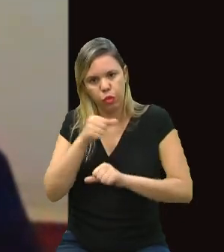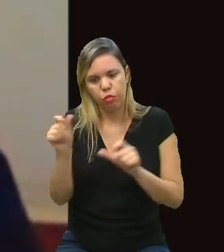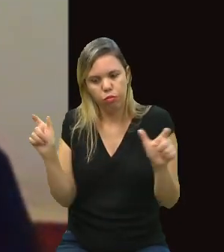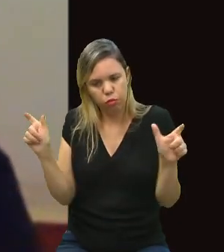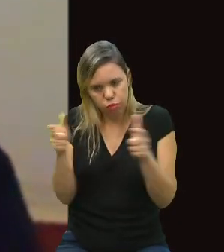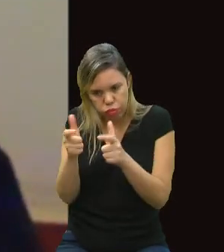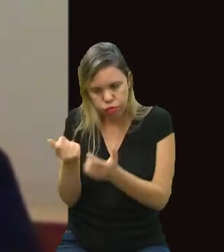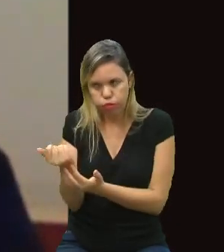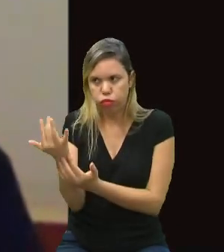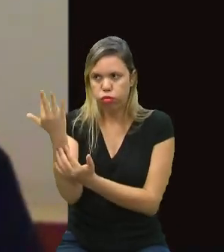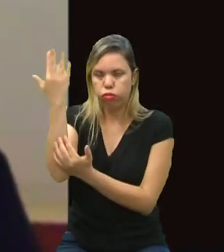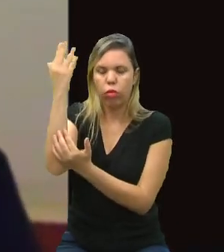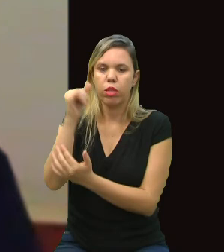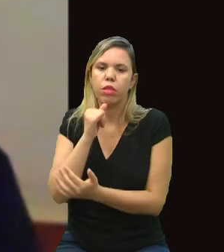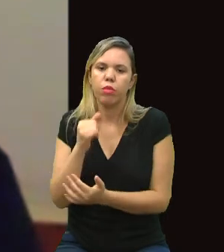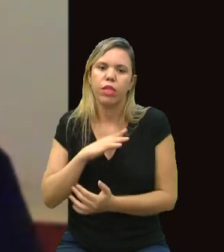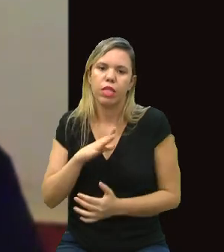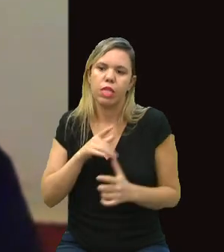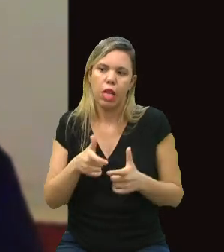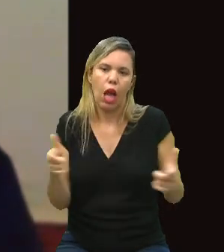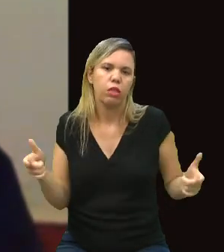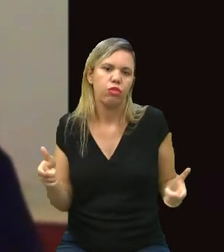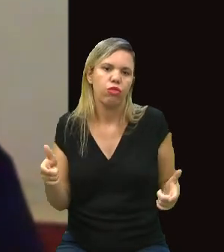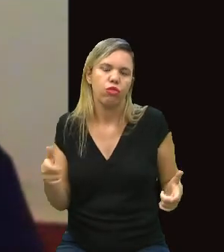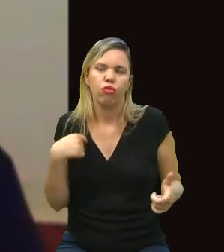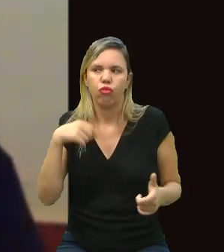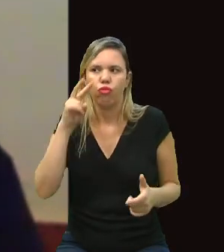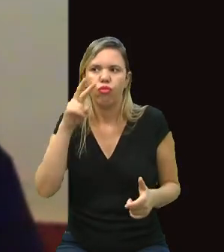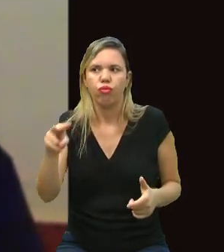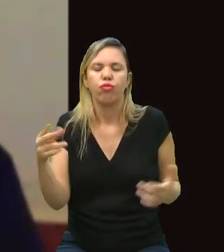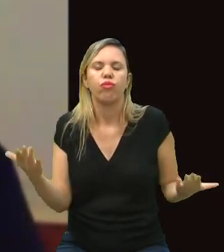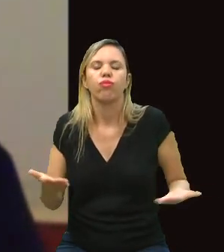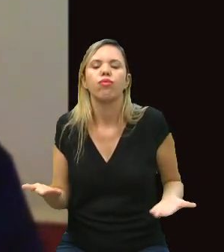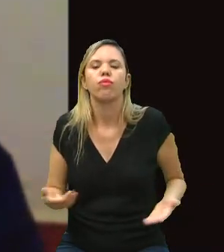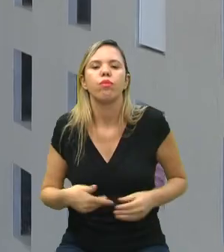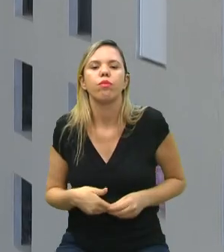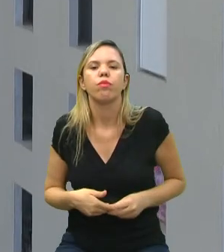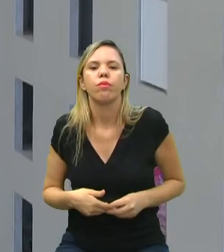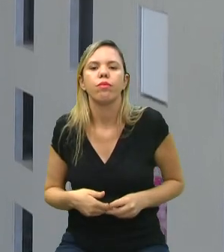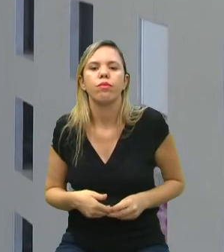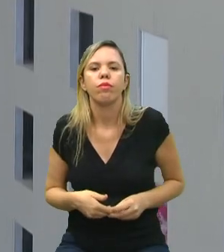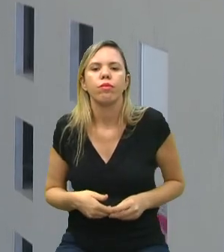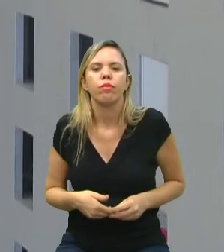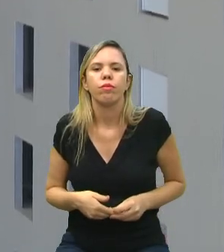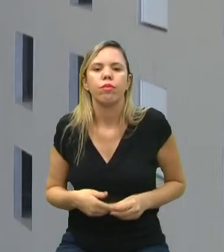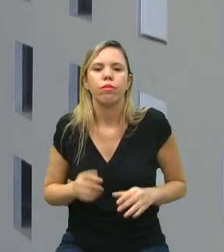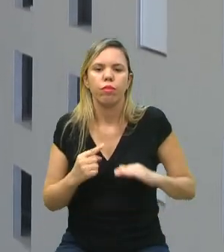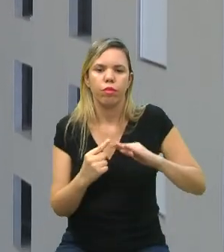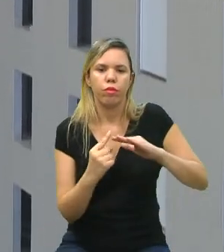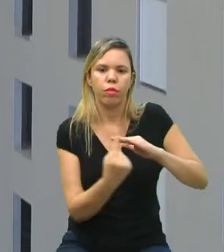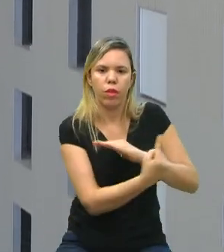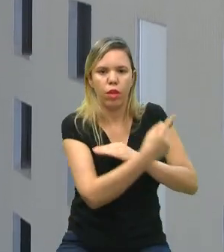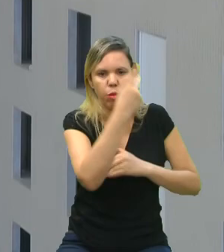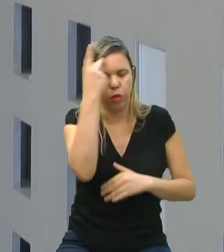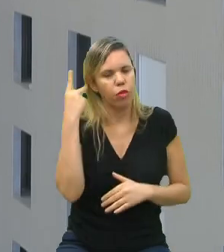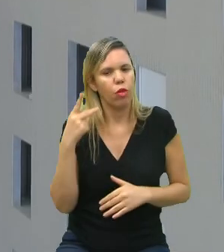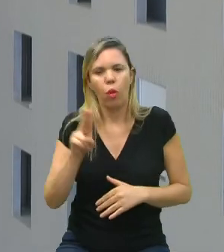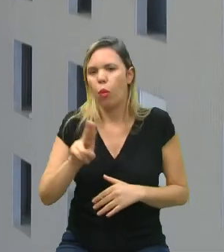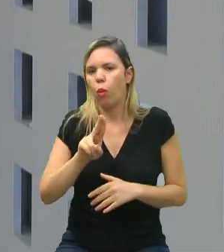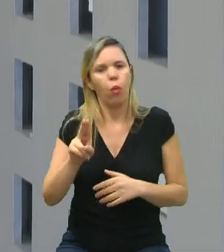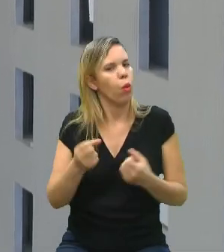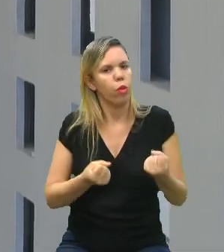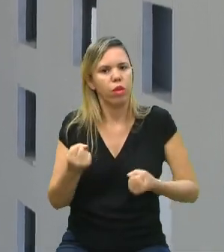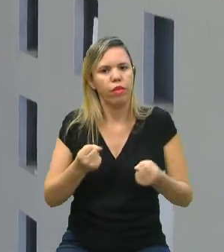agora, com a quarentena, que muitas pessoas deixaram de usar o carro. Né? E isso fez com que os gases de efeito